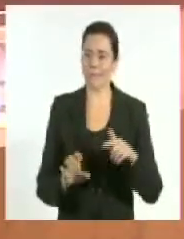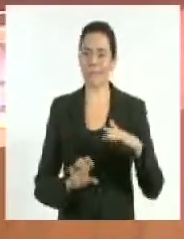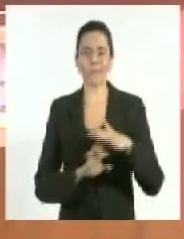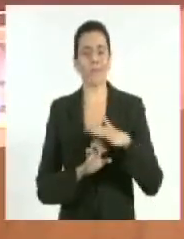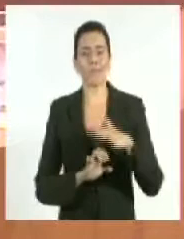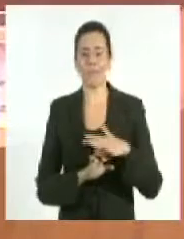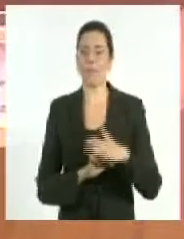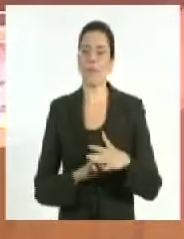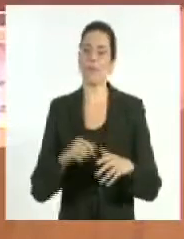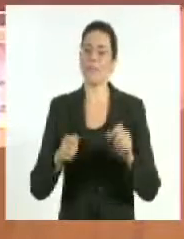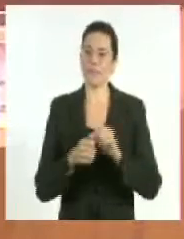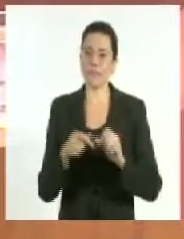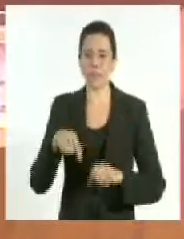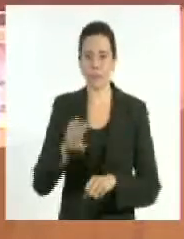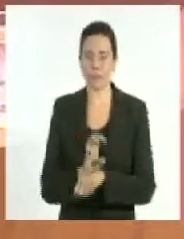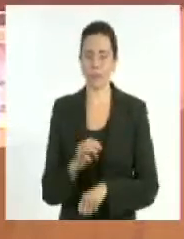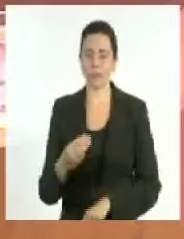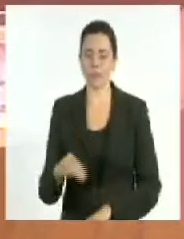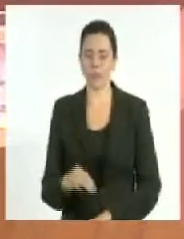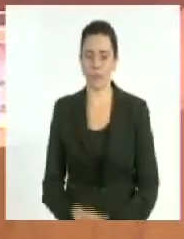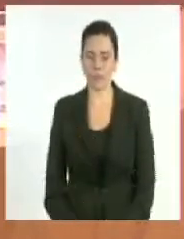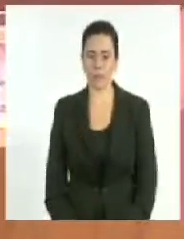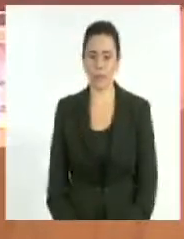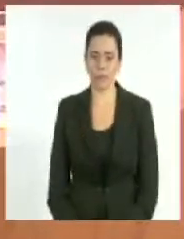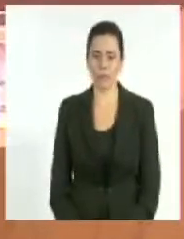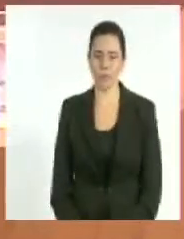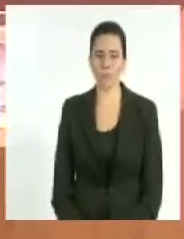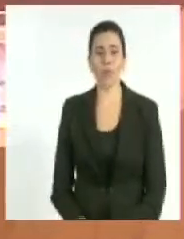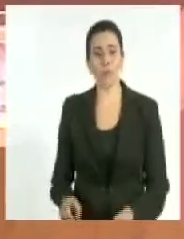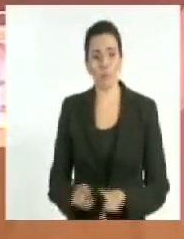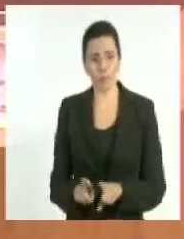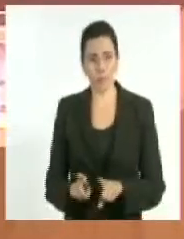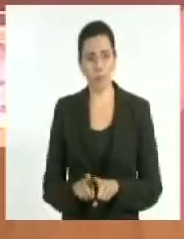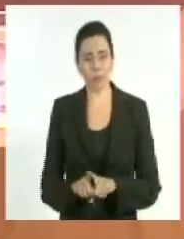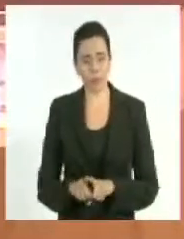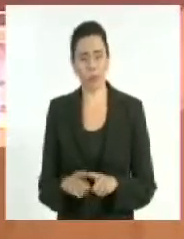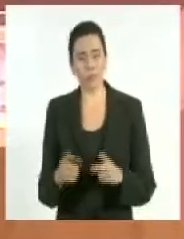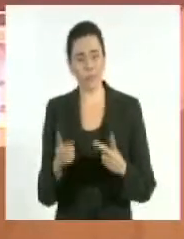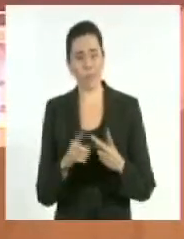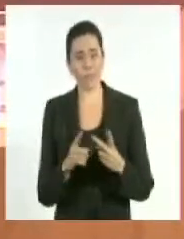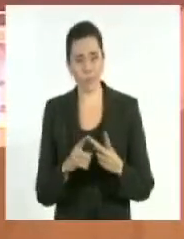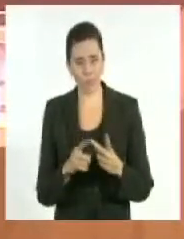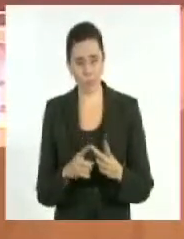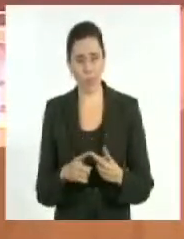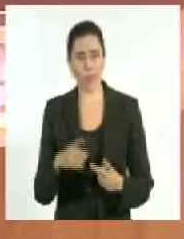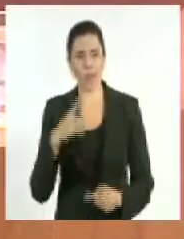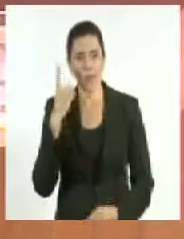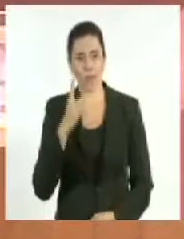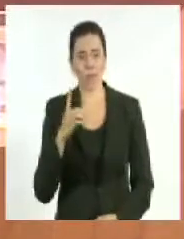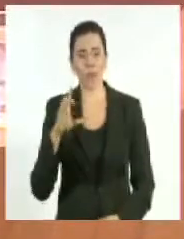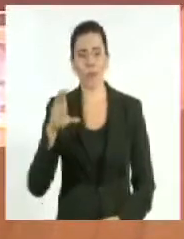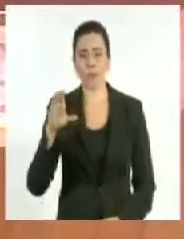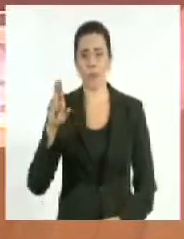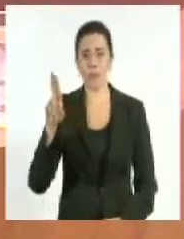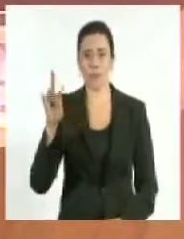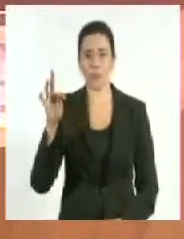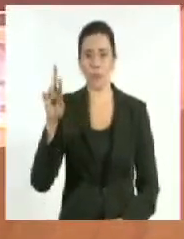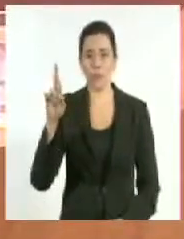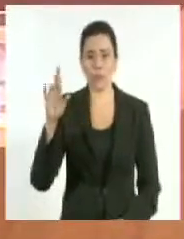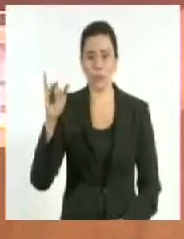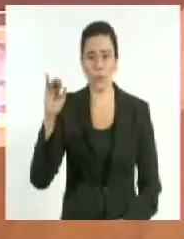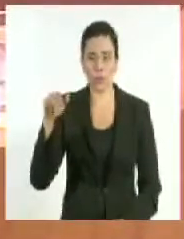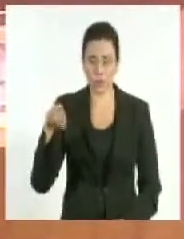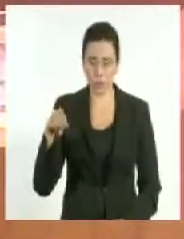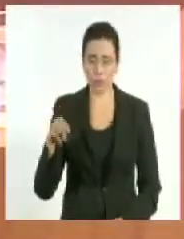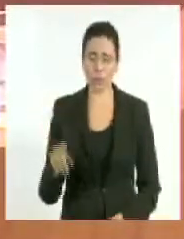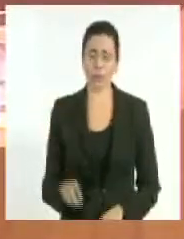seja cobrada. E a outra questão que é colocada, deputado Raimundo Cotrim, é da possível bitributação. E